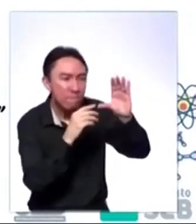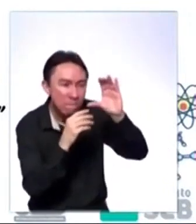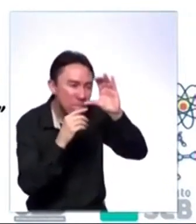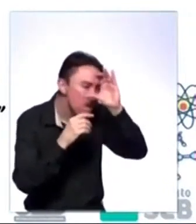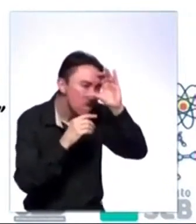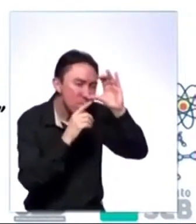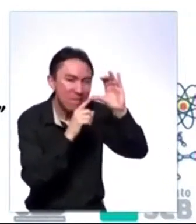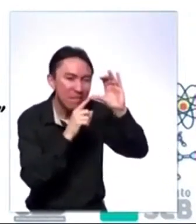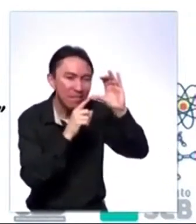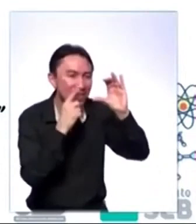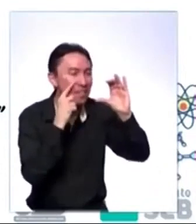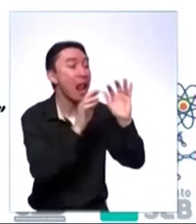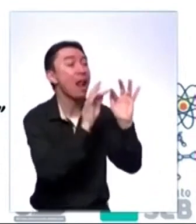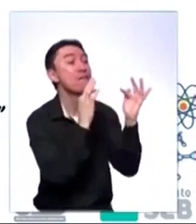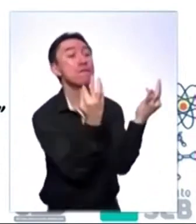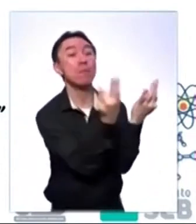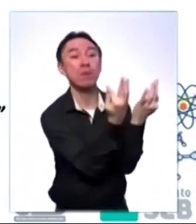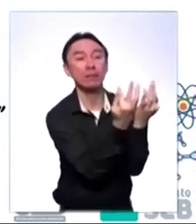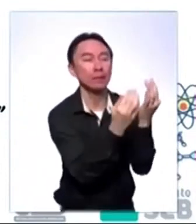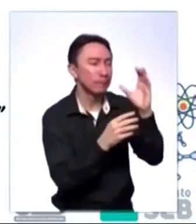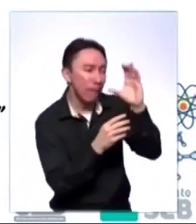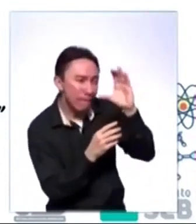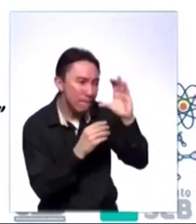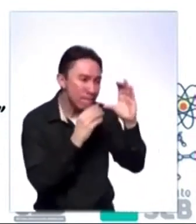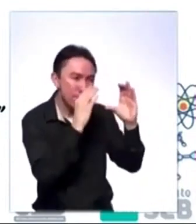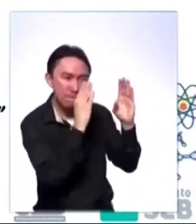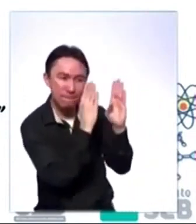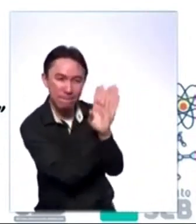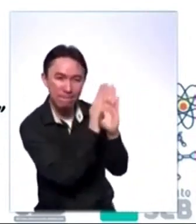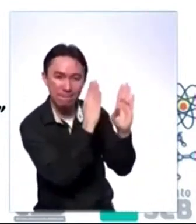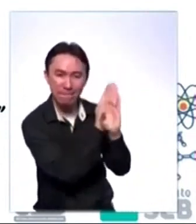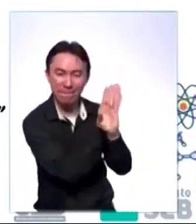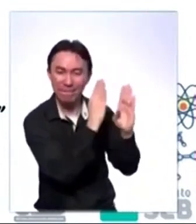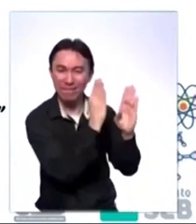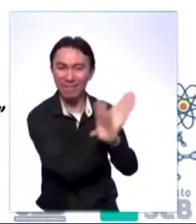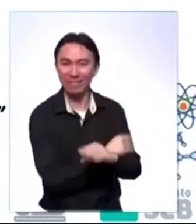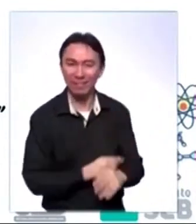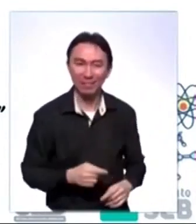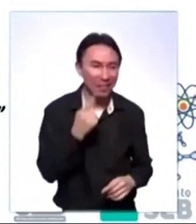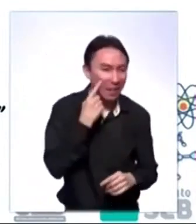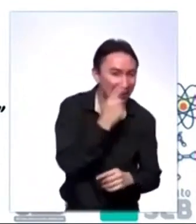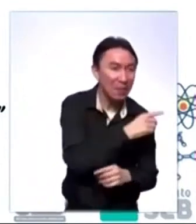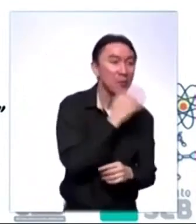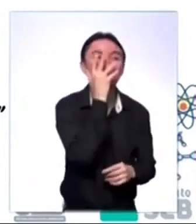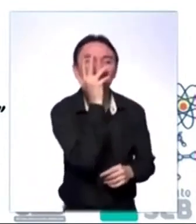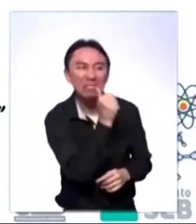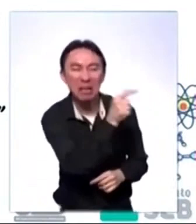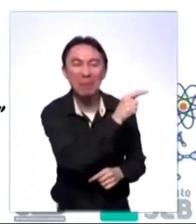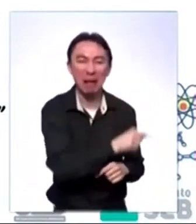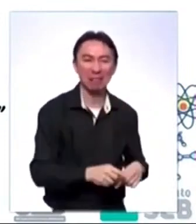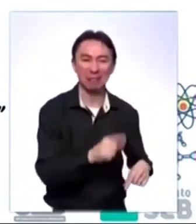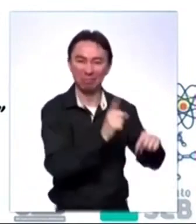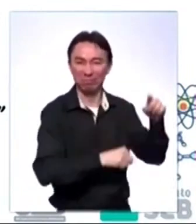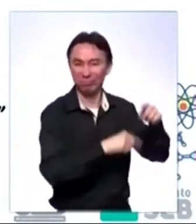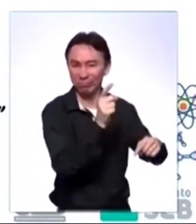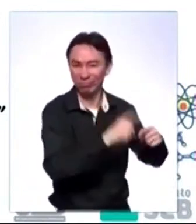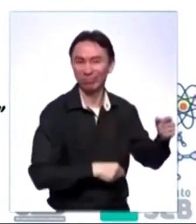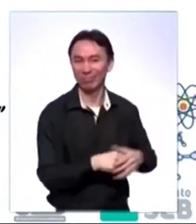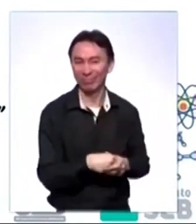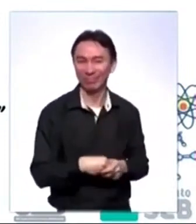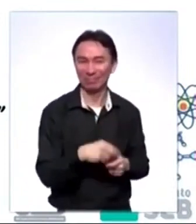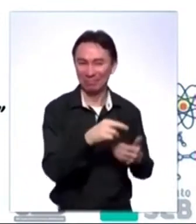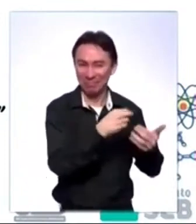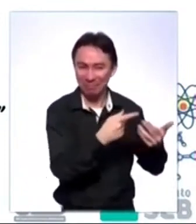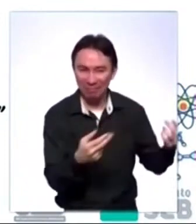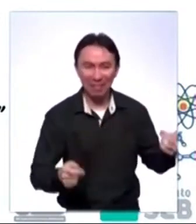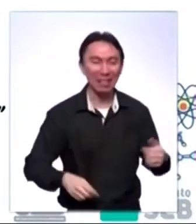né? As famílias brasileiras pelo buraco da fechadura. Olha o nome das peças, ó. Bonitinha, mas ordinária. Toda nudez será castigada. Beijo